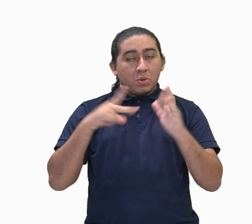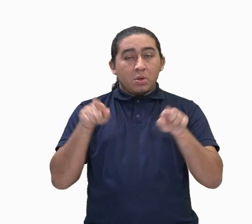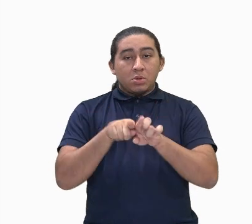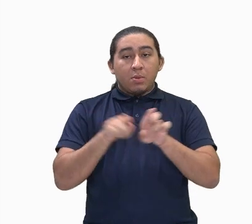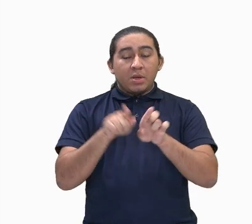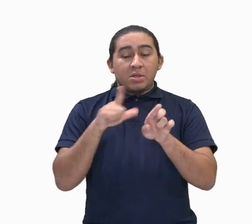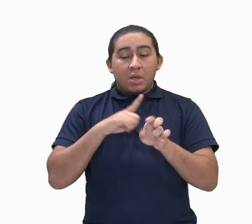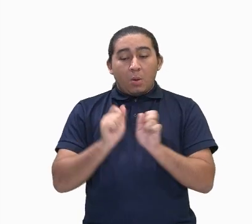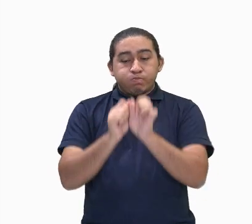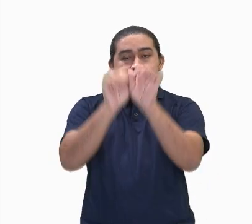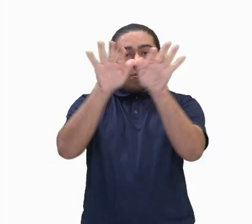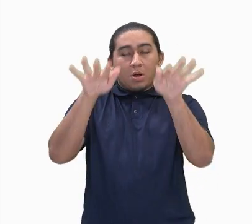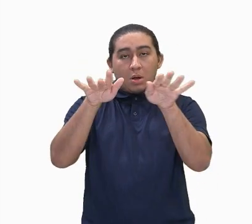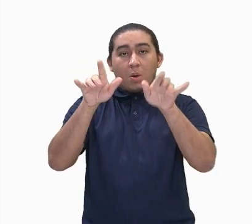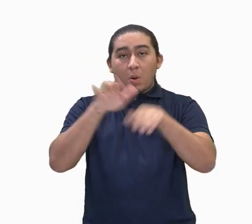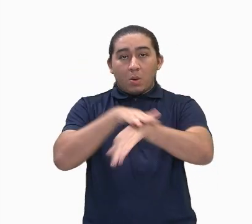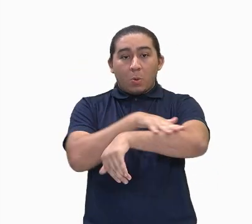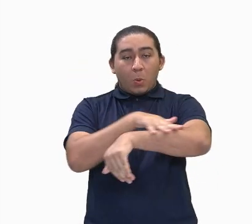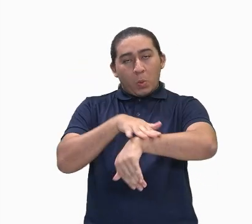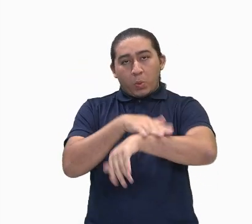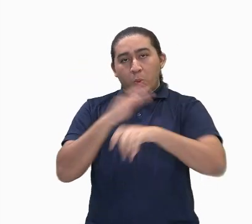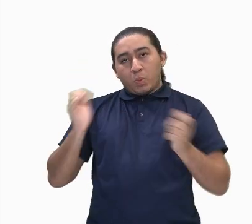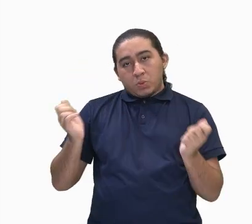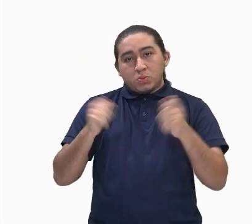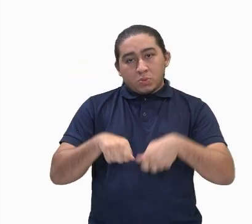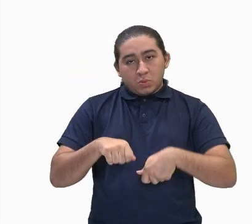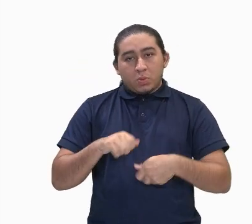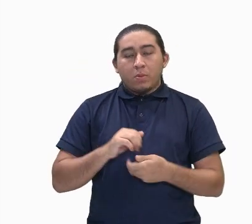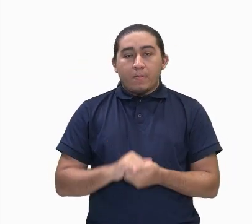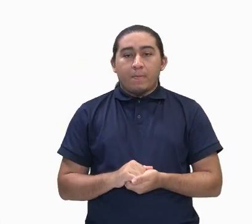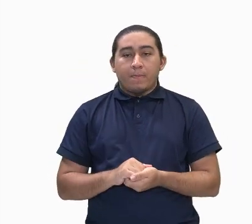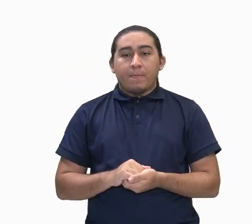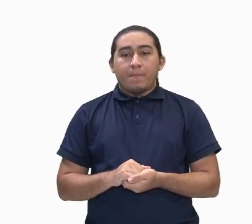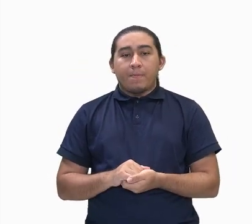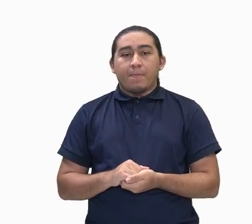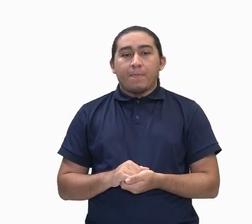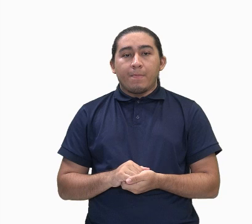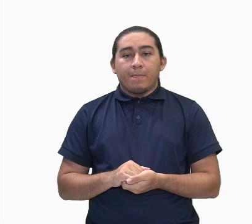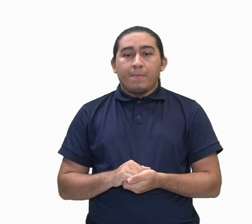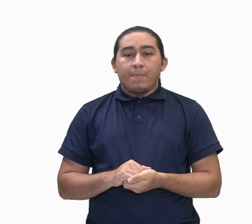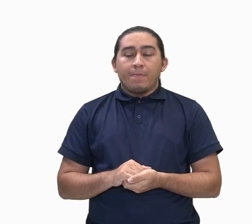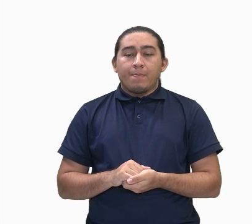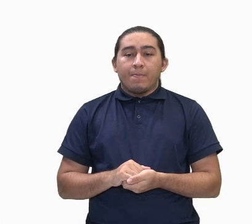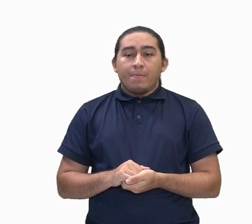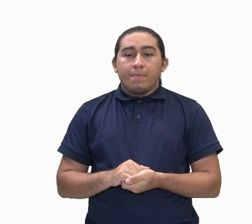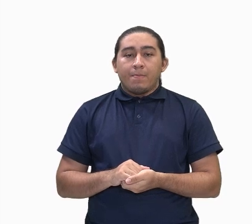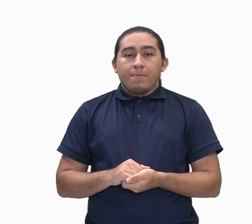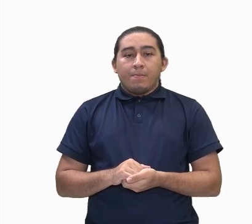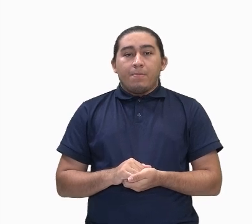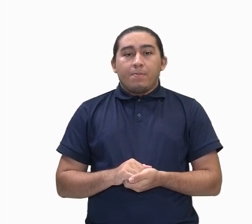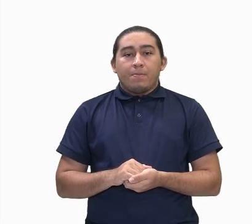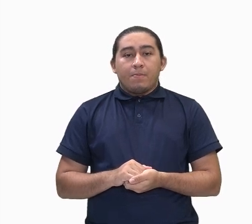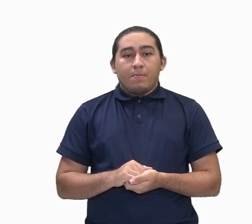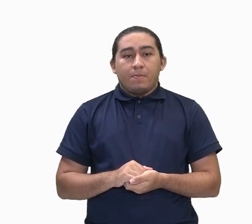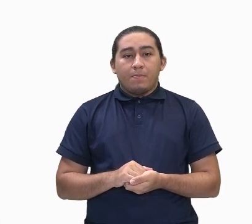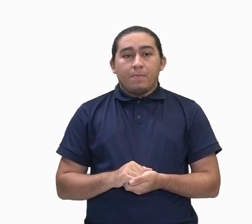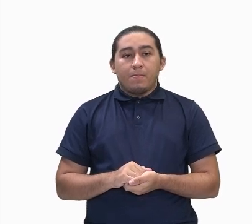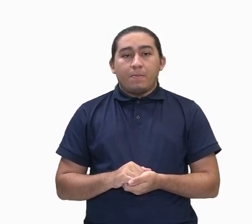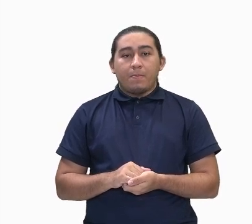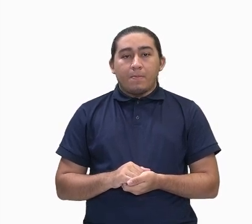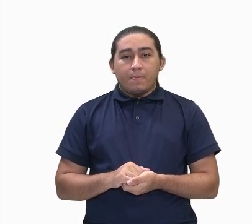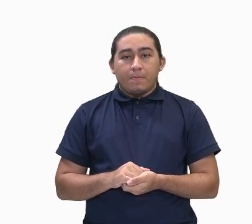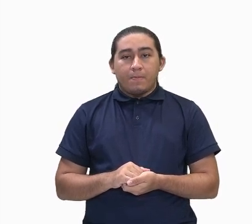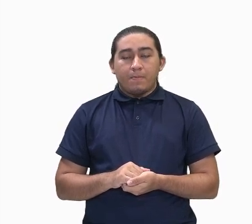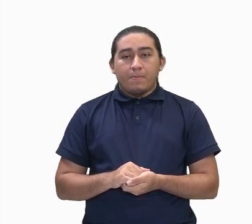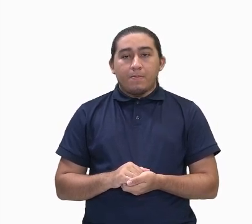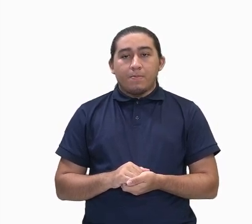do corpo. Então, olha aí, nesse caso, como eu falei anteriormente, a glândula exócrina, né, ela já tem esse ducto, esse